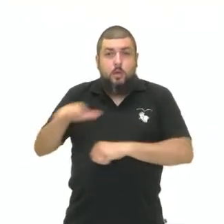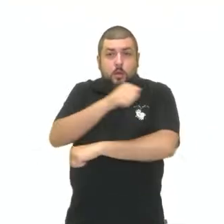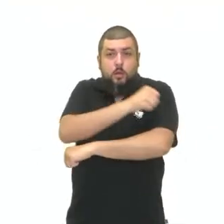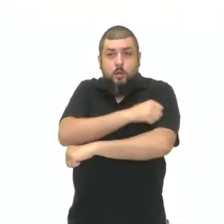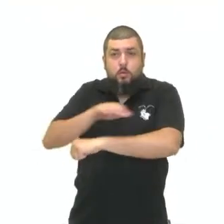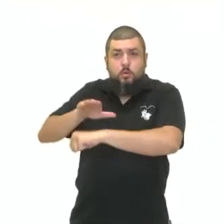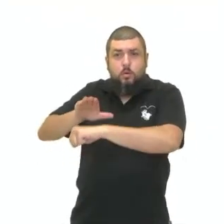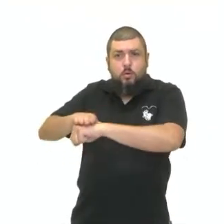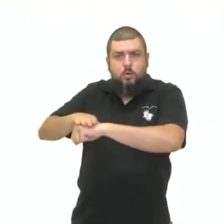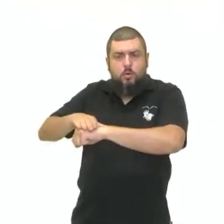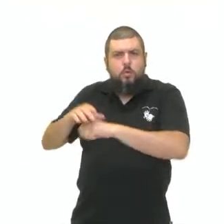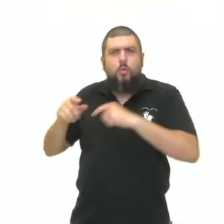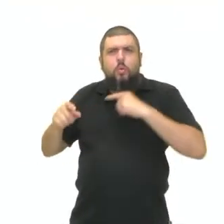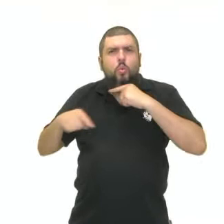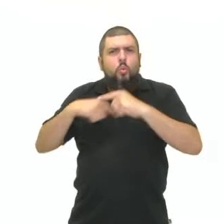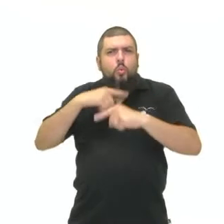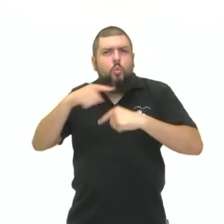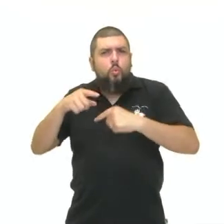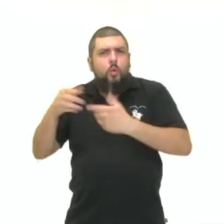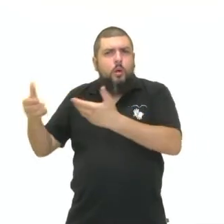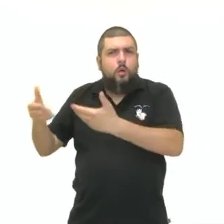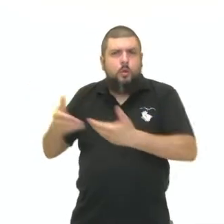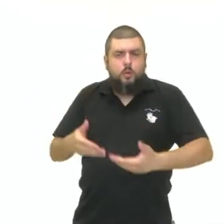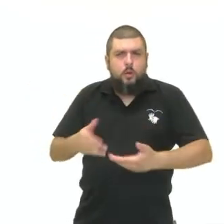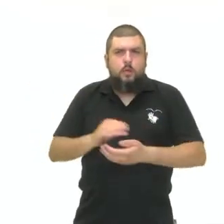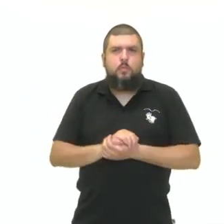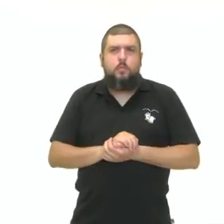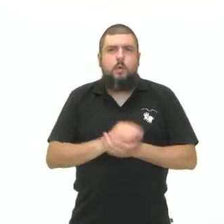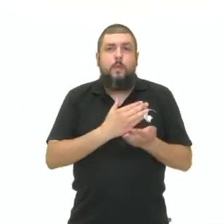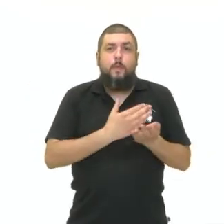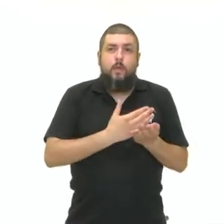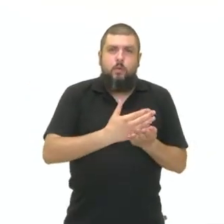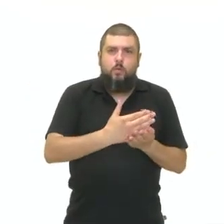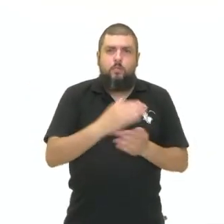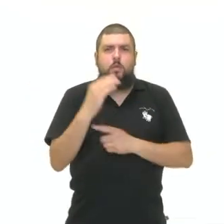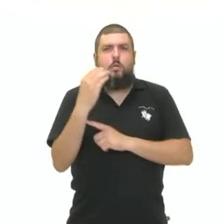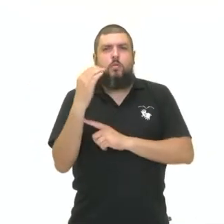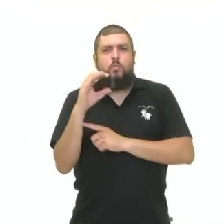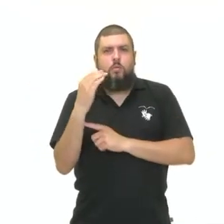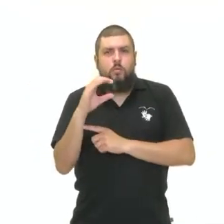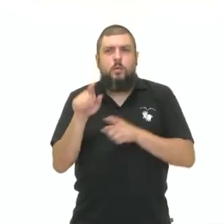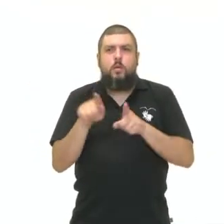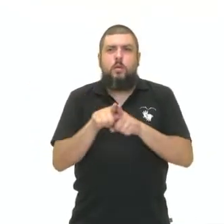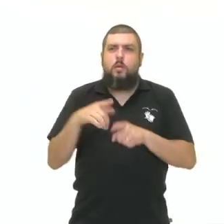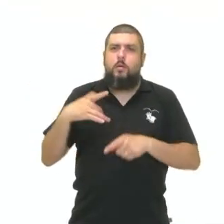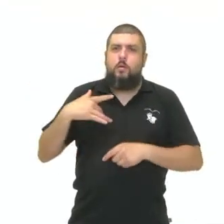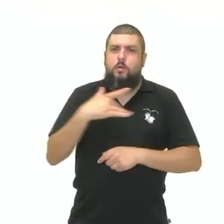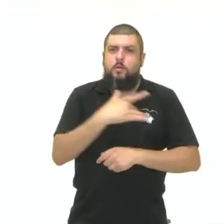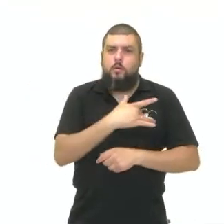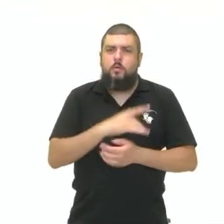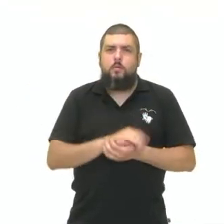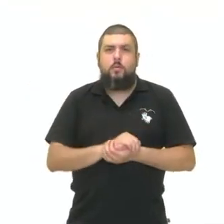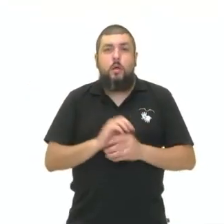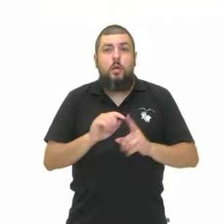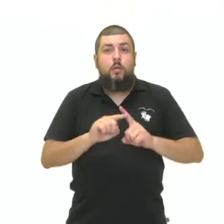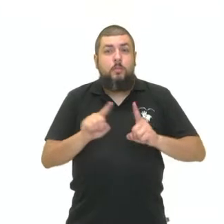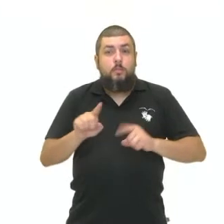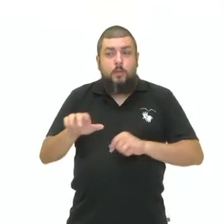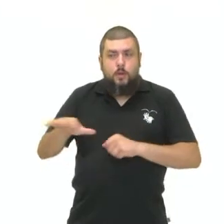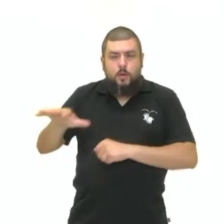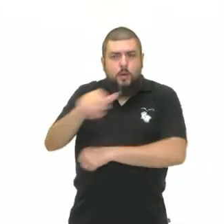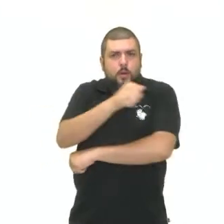ficam desconfiados. Começamos com notícias de ciências e saúde, mas os alunos se interessaram também por notícias